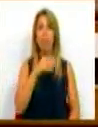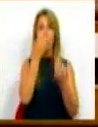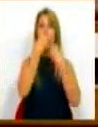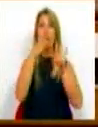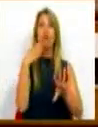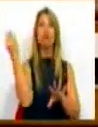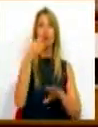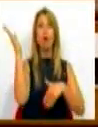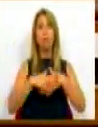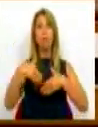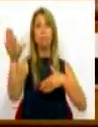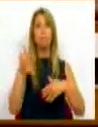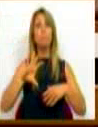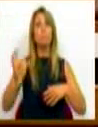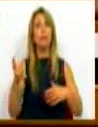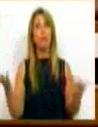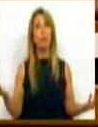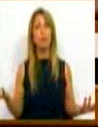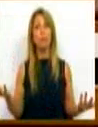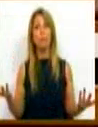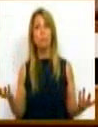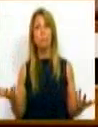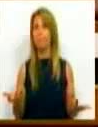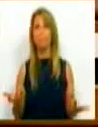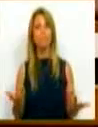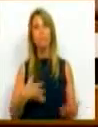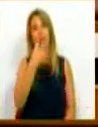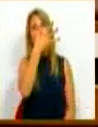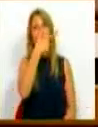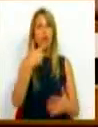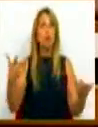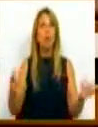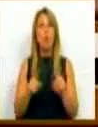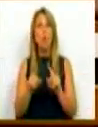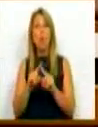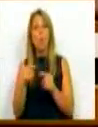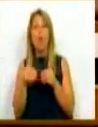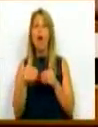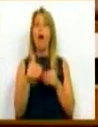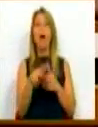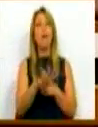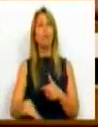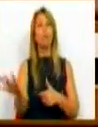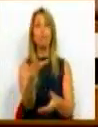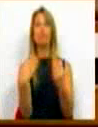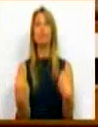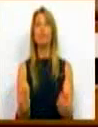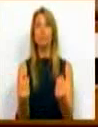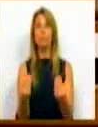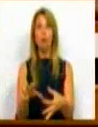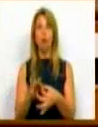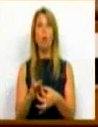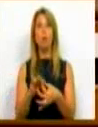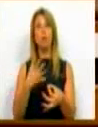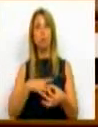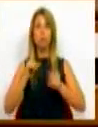para a imigração. Não estamos, infelizmente, à beira do paraíso que a coligação procurava indiciar em